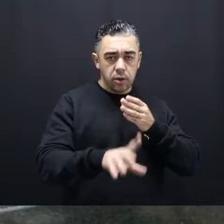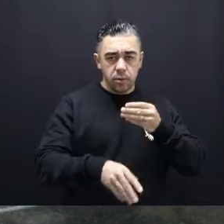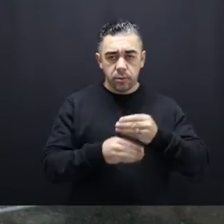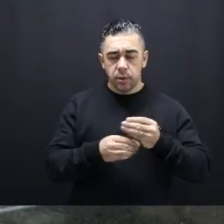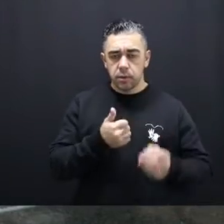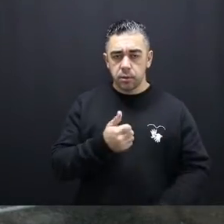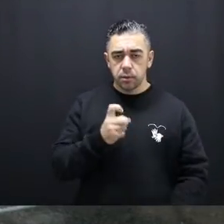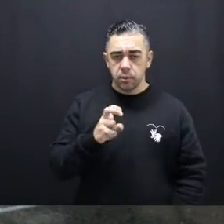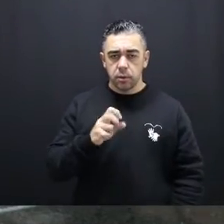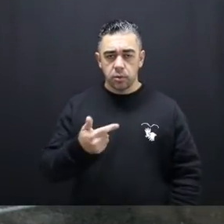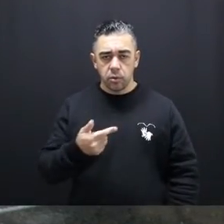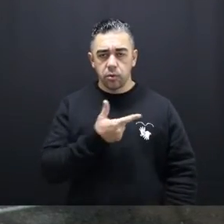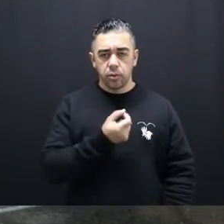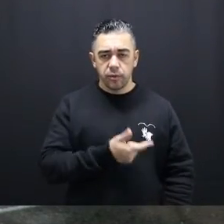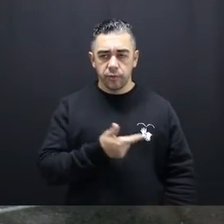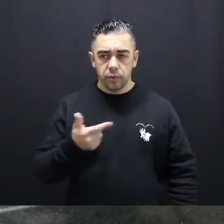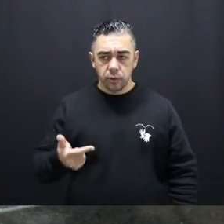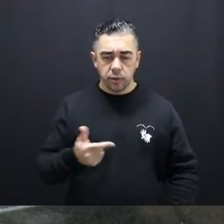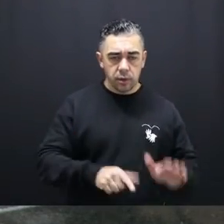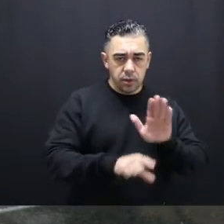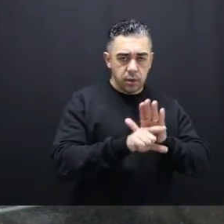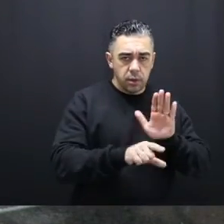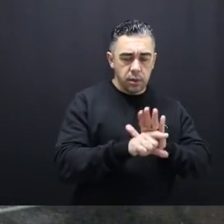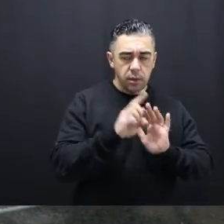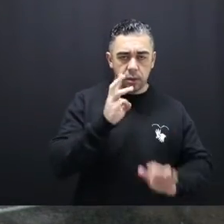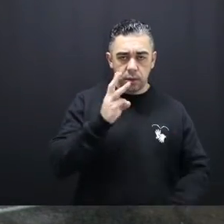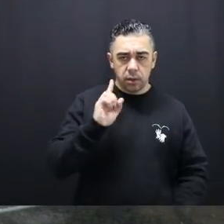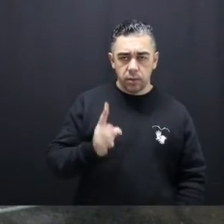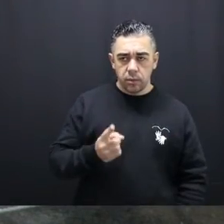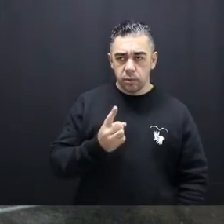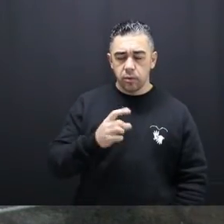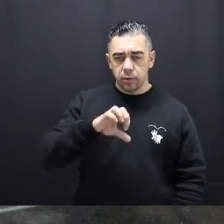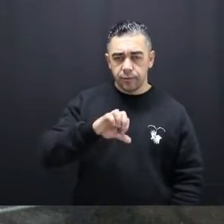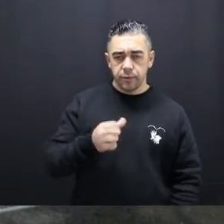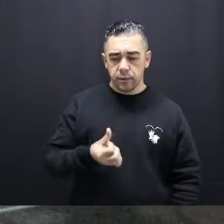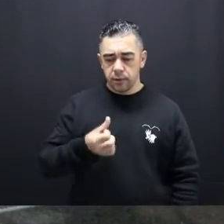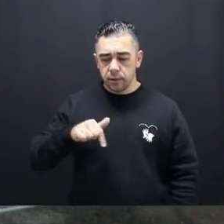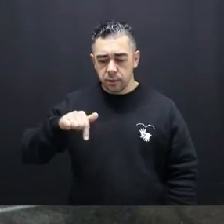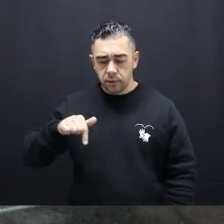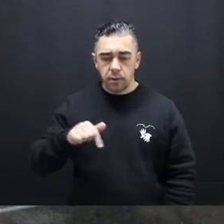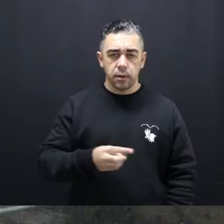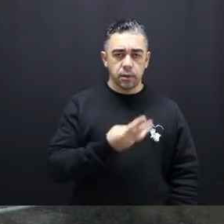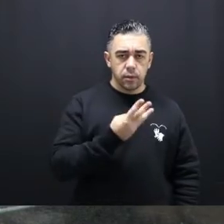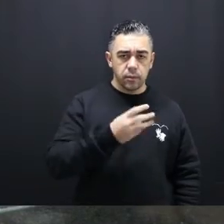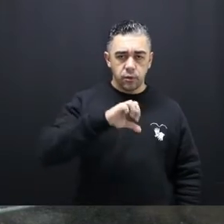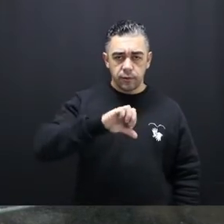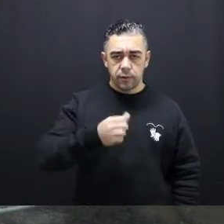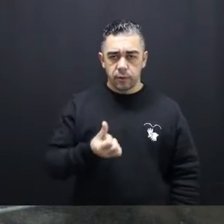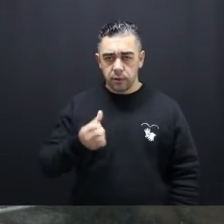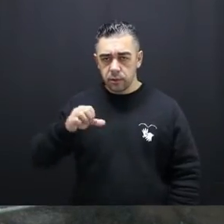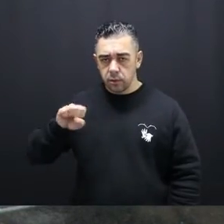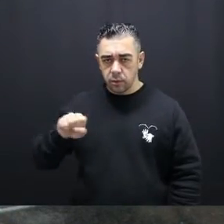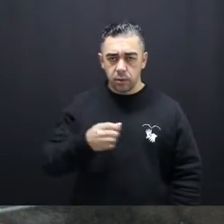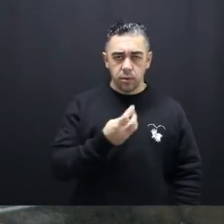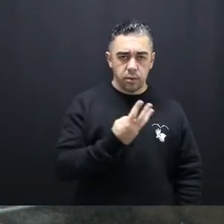152/2002 e das leis números 3.967 três 1968/1969